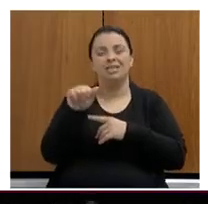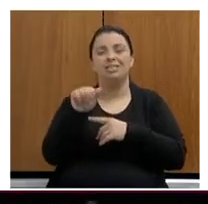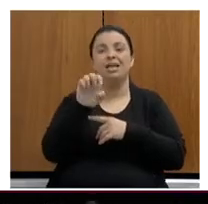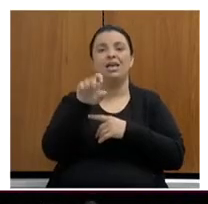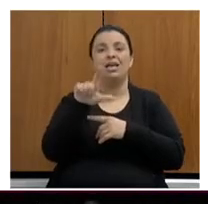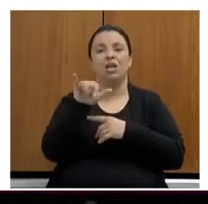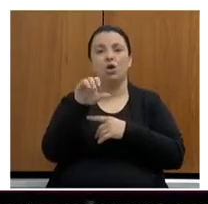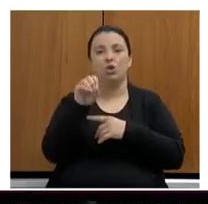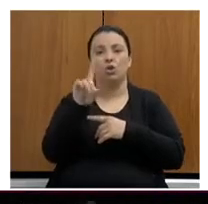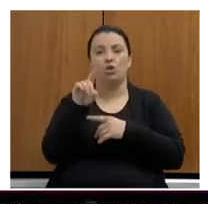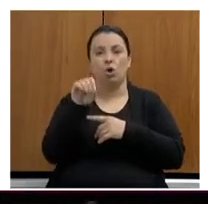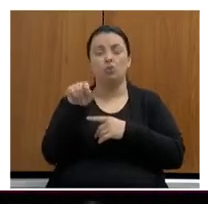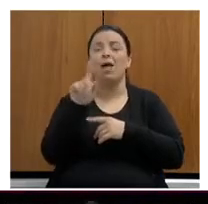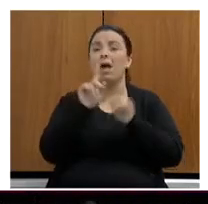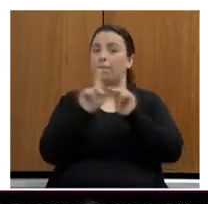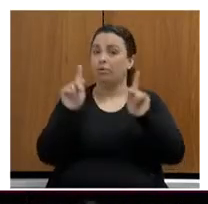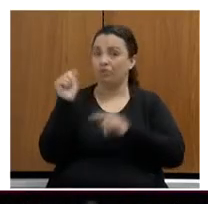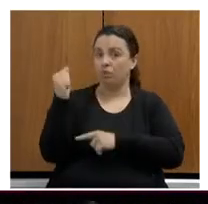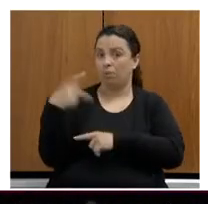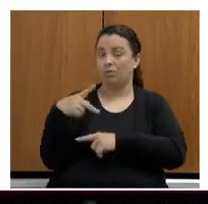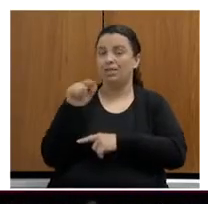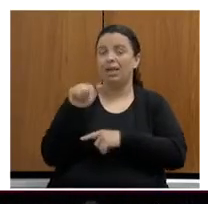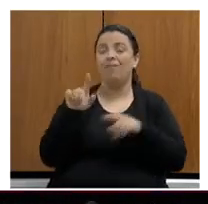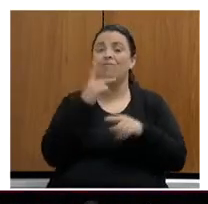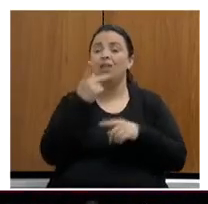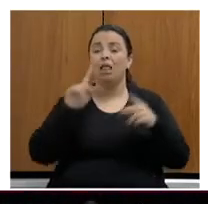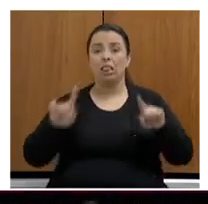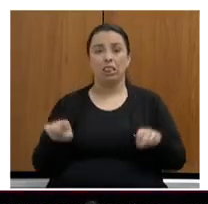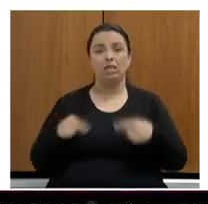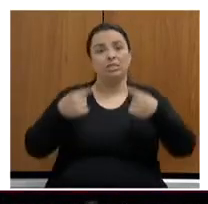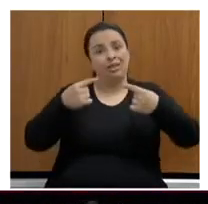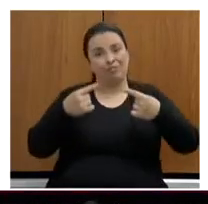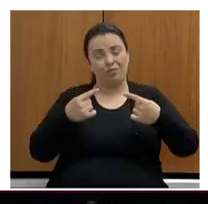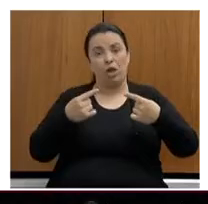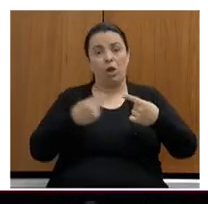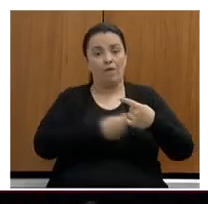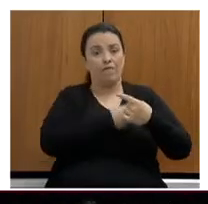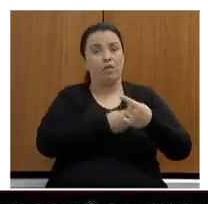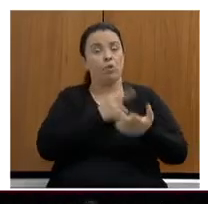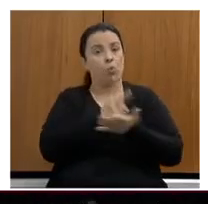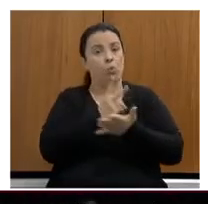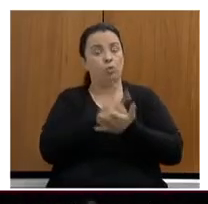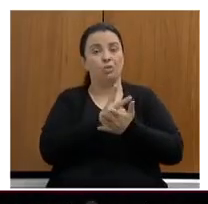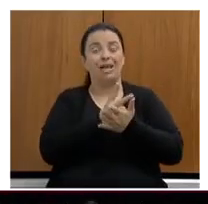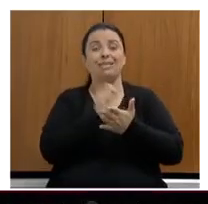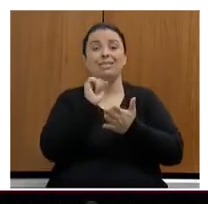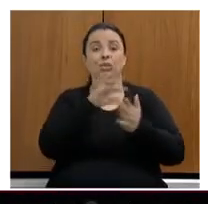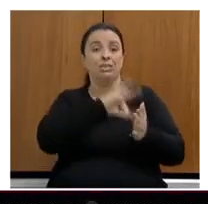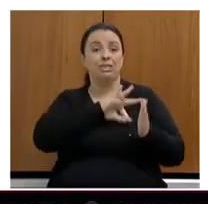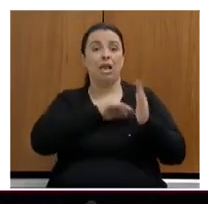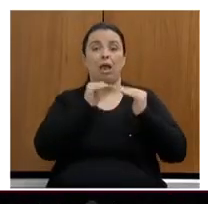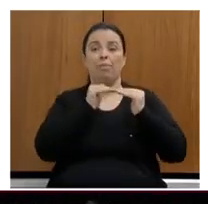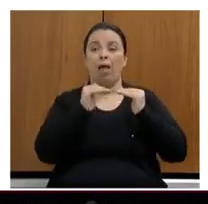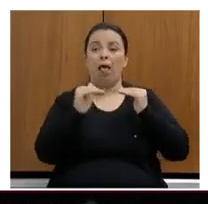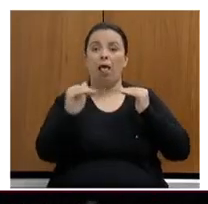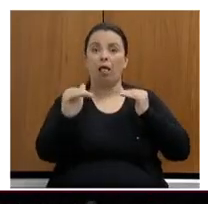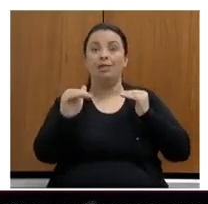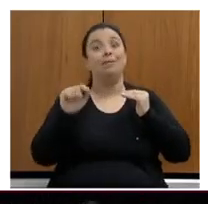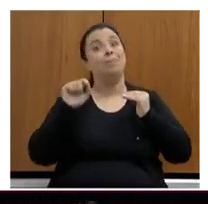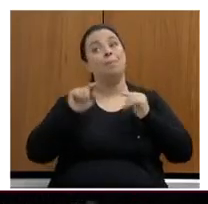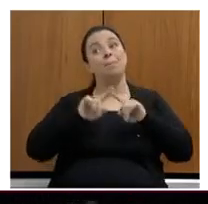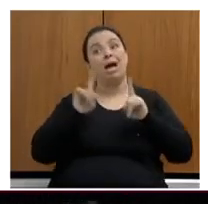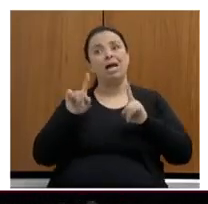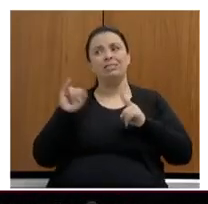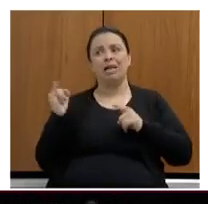professora aposentada é Um Desafio sobreviver com um salário congelado há cinco anos inflação disparada